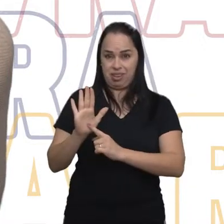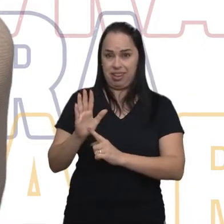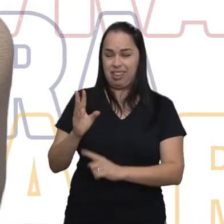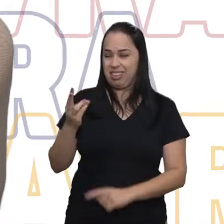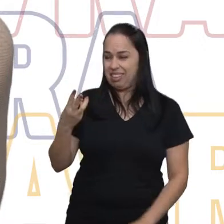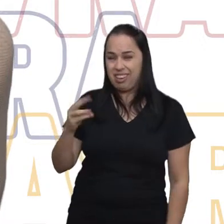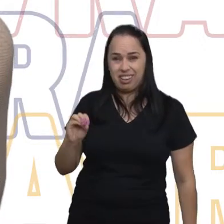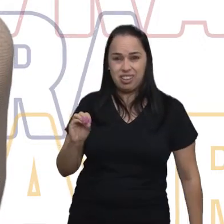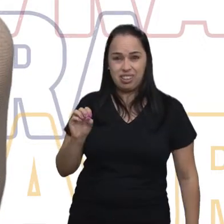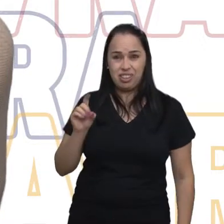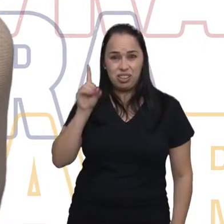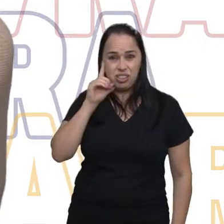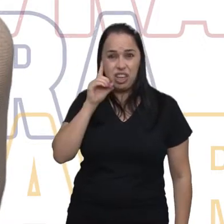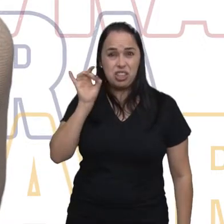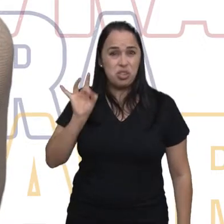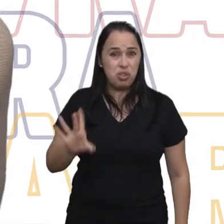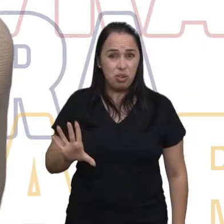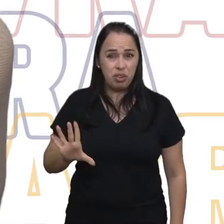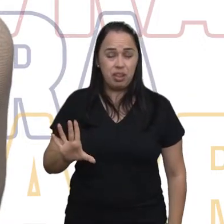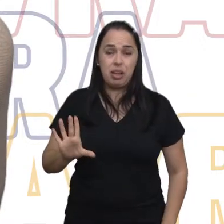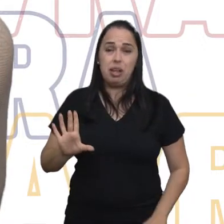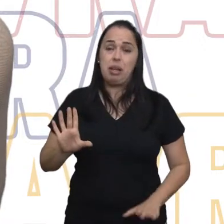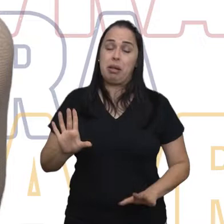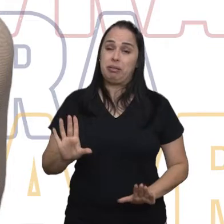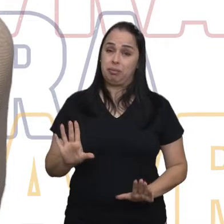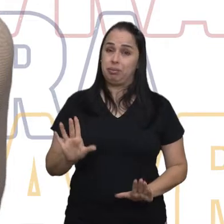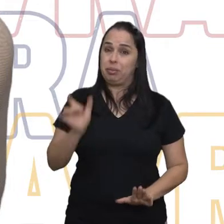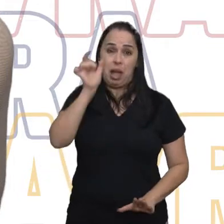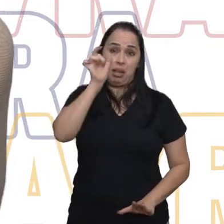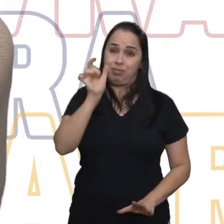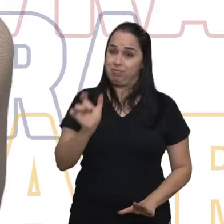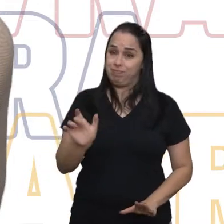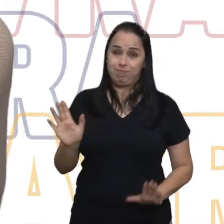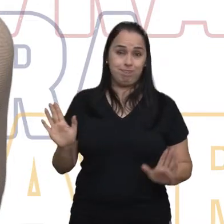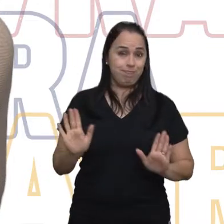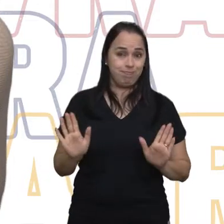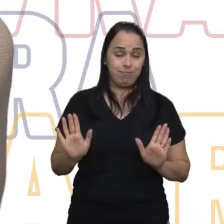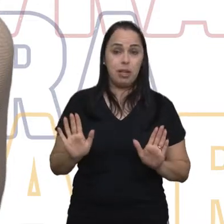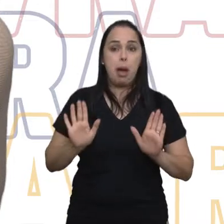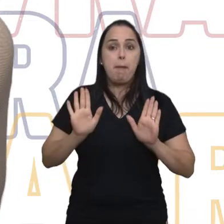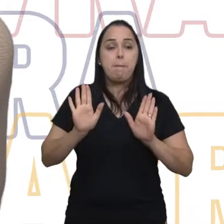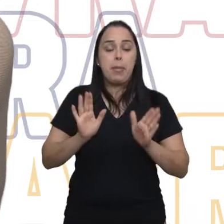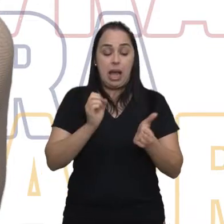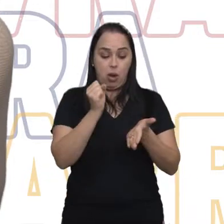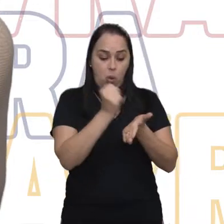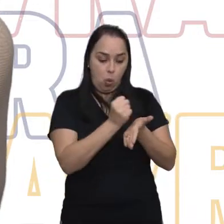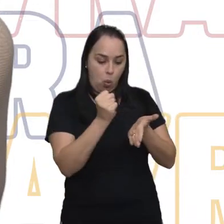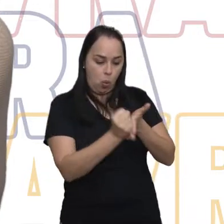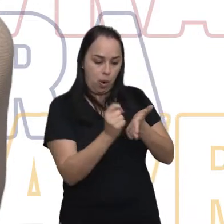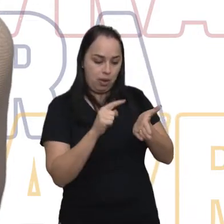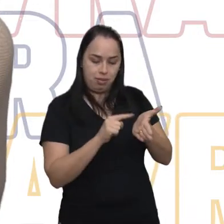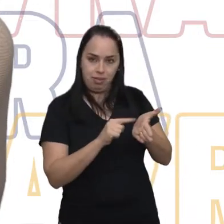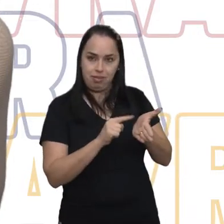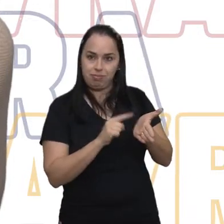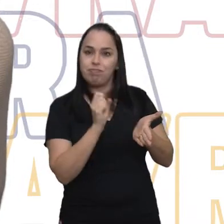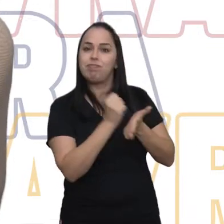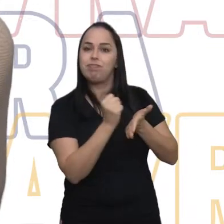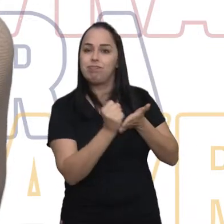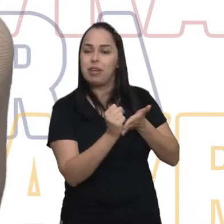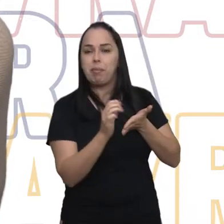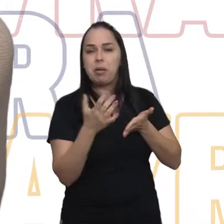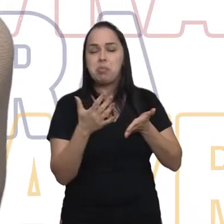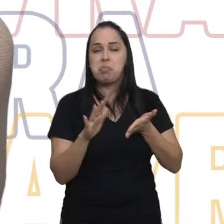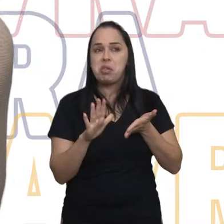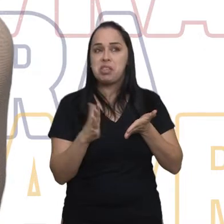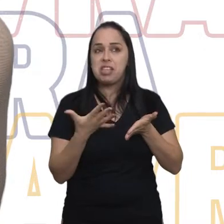fique ali 30 dias, né? E menos ainda para a gente, né? Então, todo contrato para a